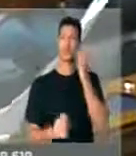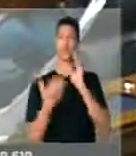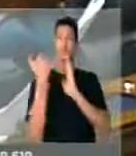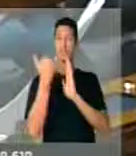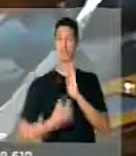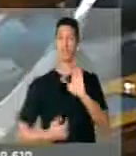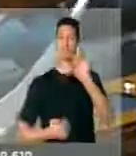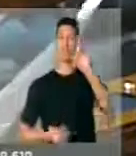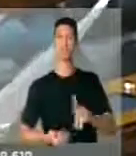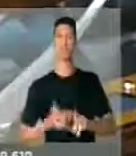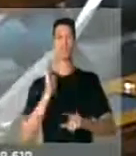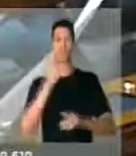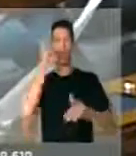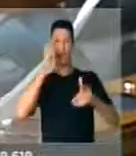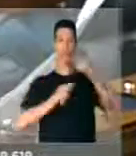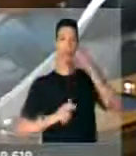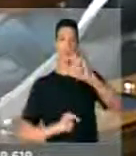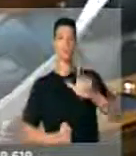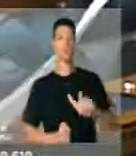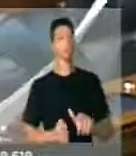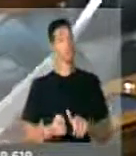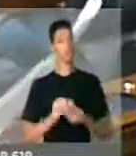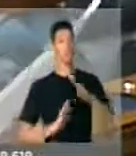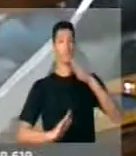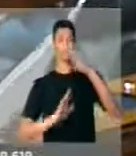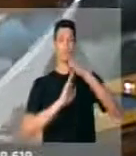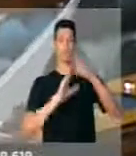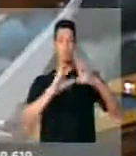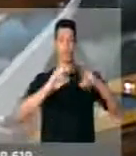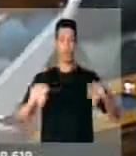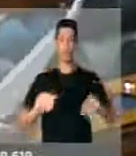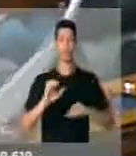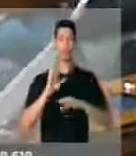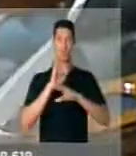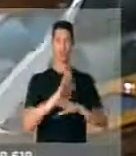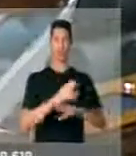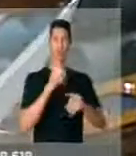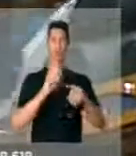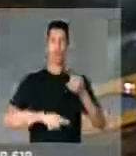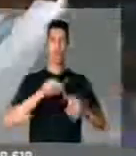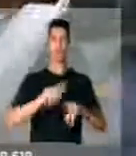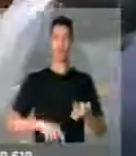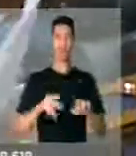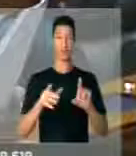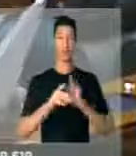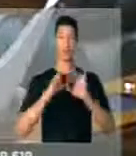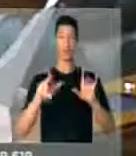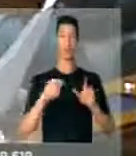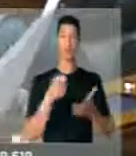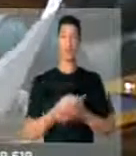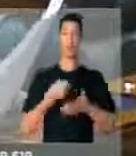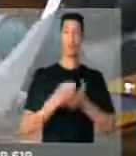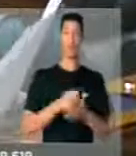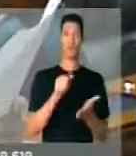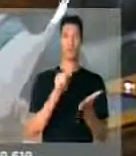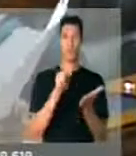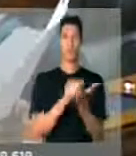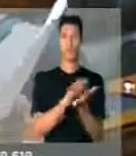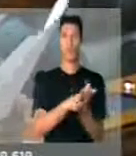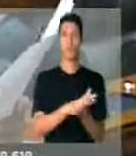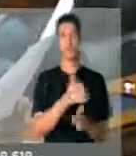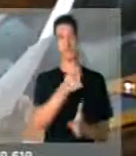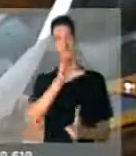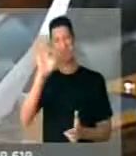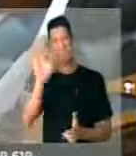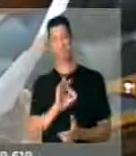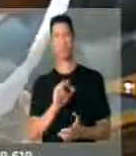tirar direitos que foram conquistados. A limitação territorial da assistência material, a permissão da cobrança de multa de 100% do valor